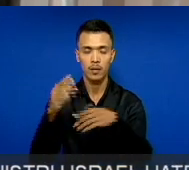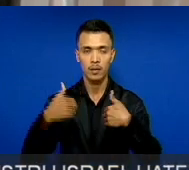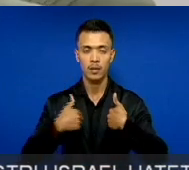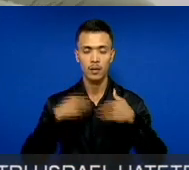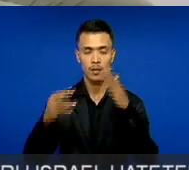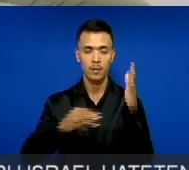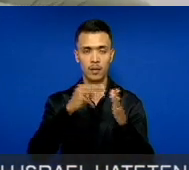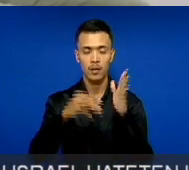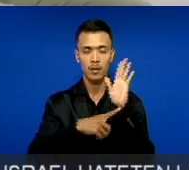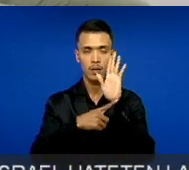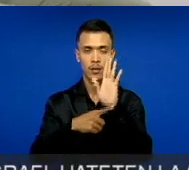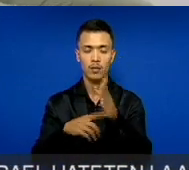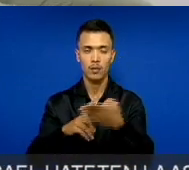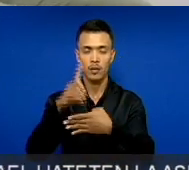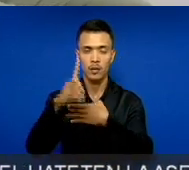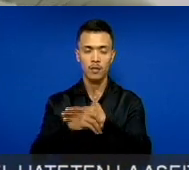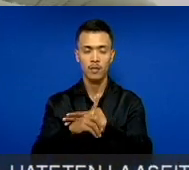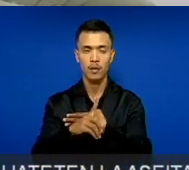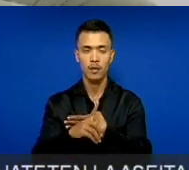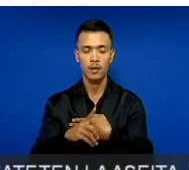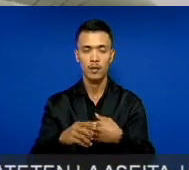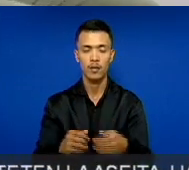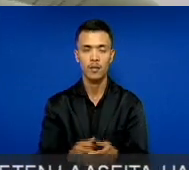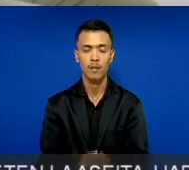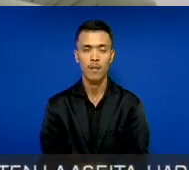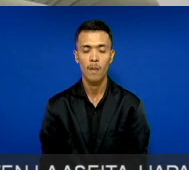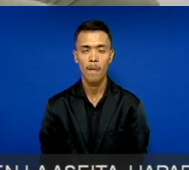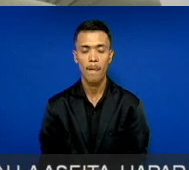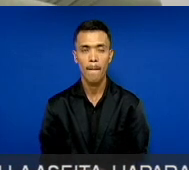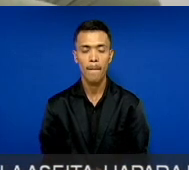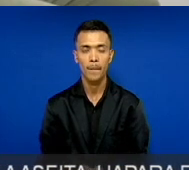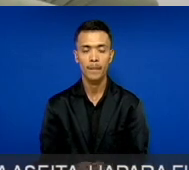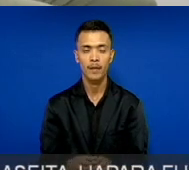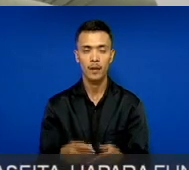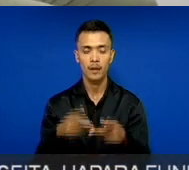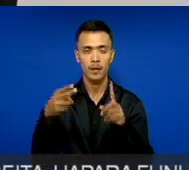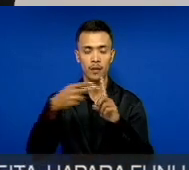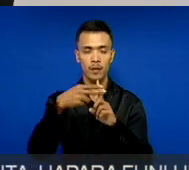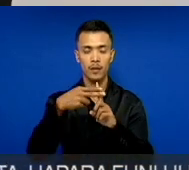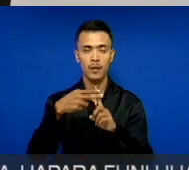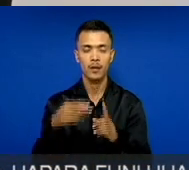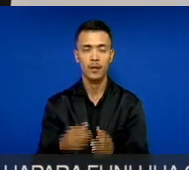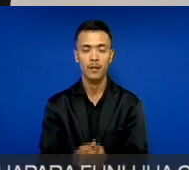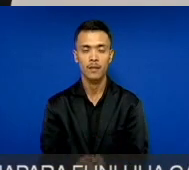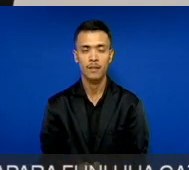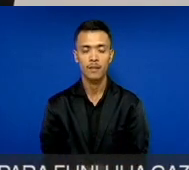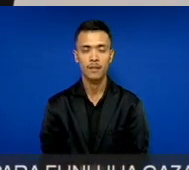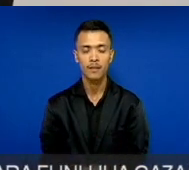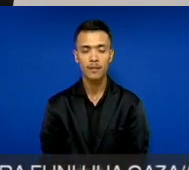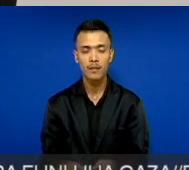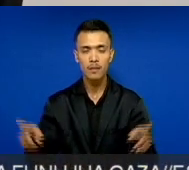no publicação, desenvolvimento no investimento imobiliário, hotéis no gestão hotelaria. Stanley Tan